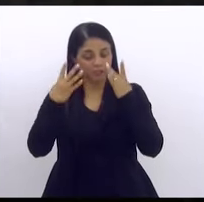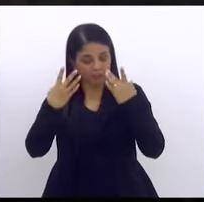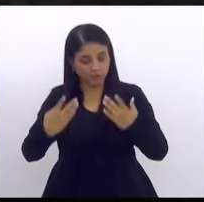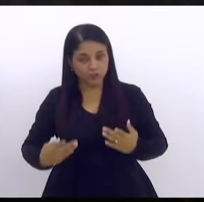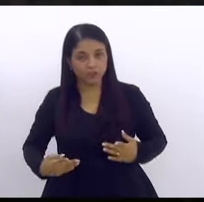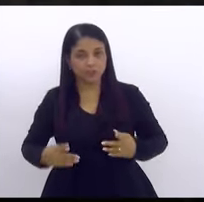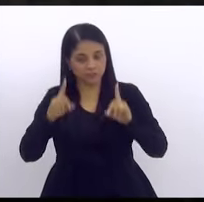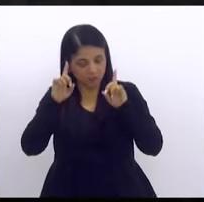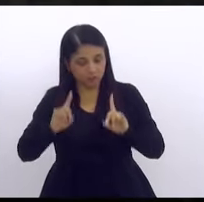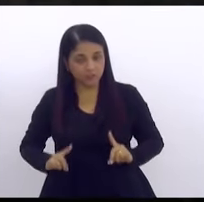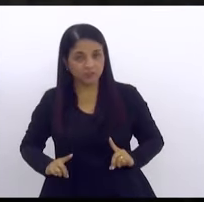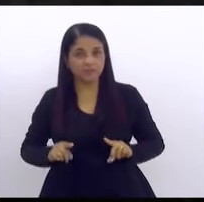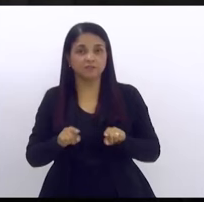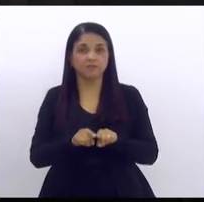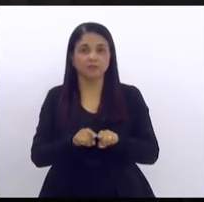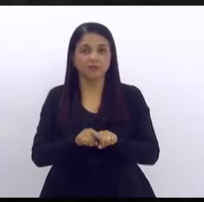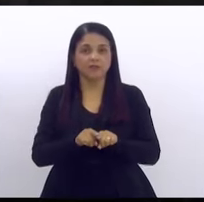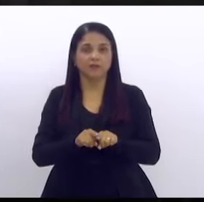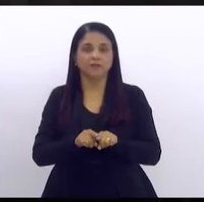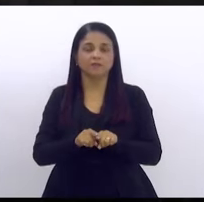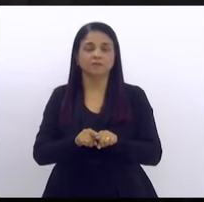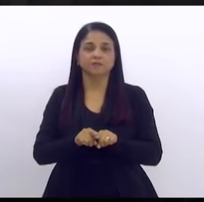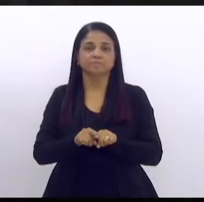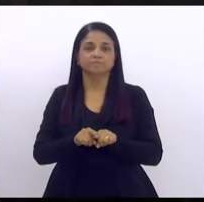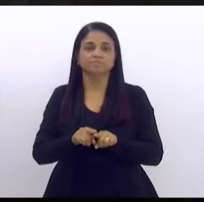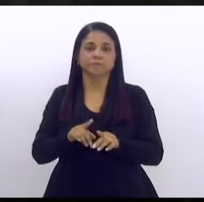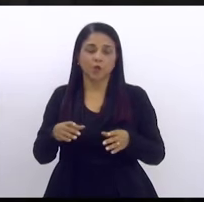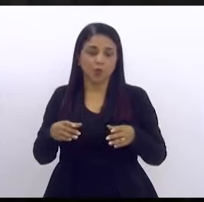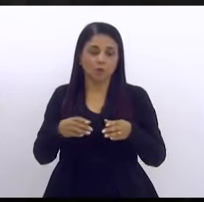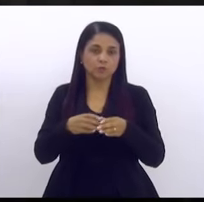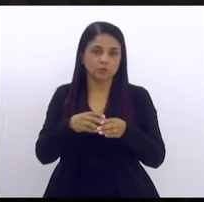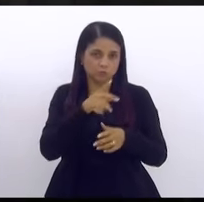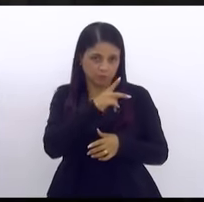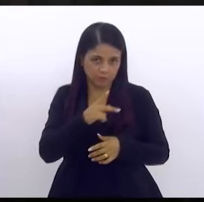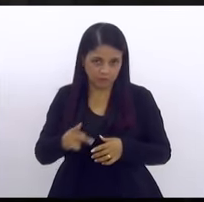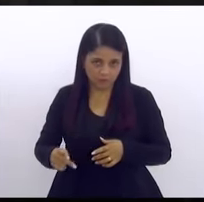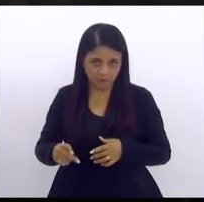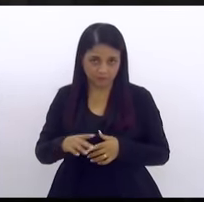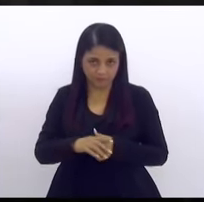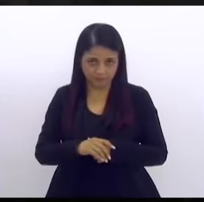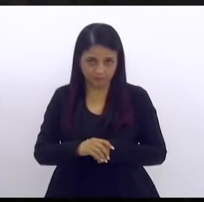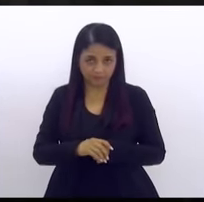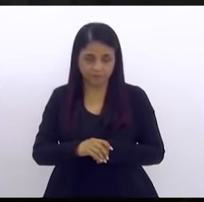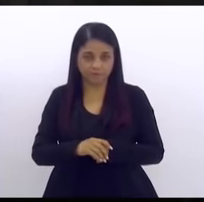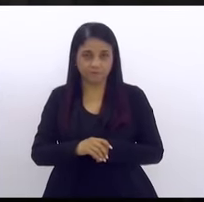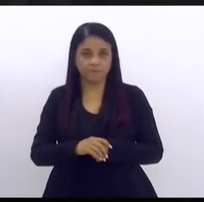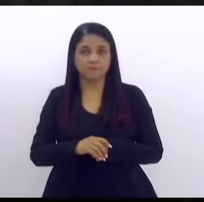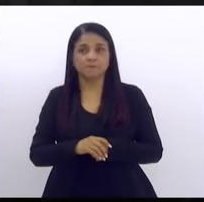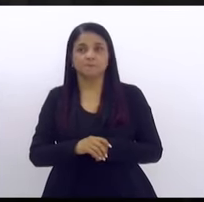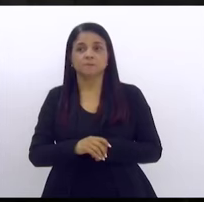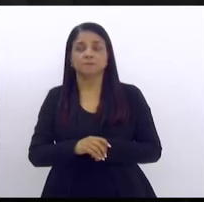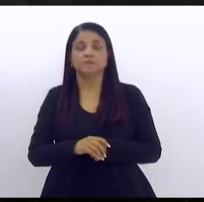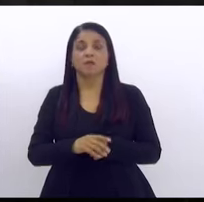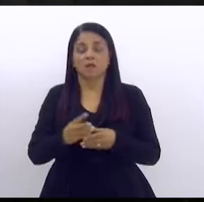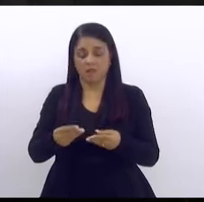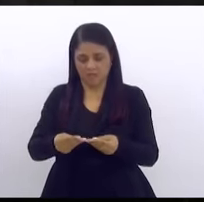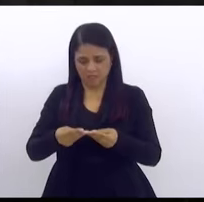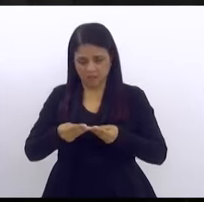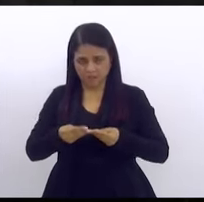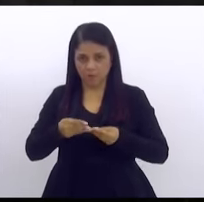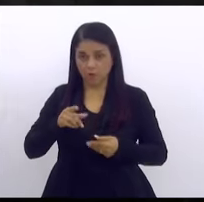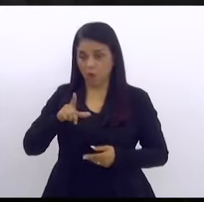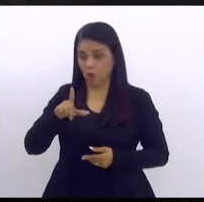habilidade da comissão e do presidente. Porque nós recebemos, deputada Lucinha, uma